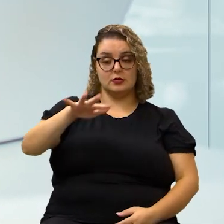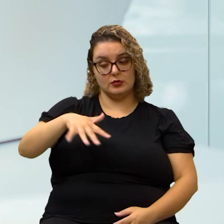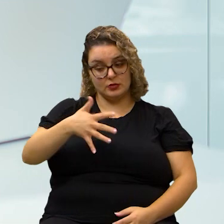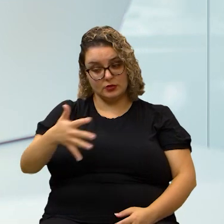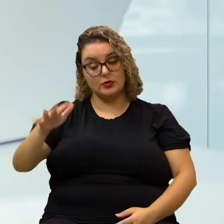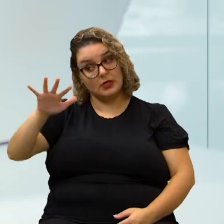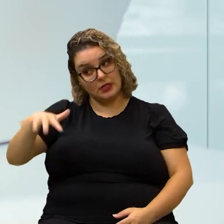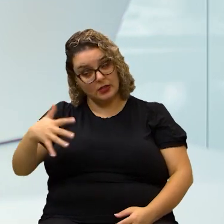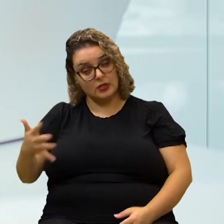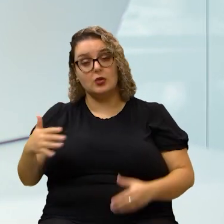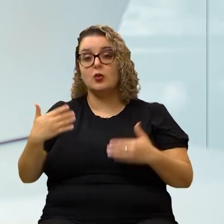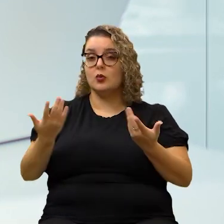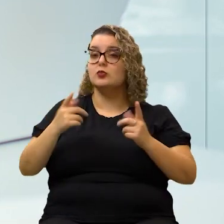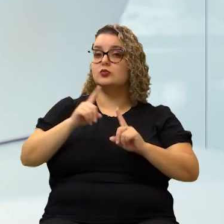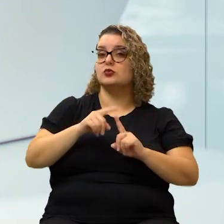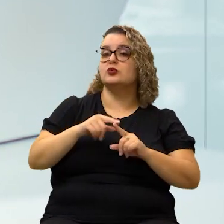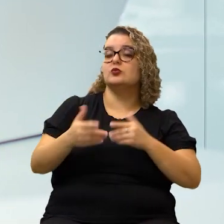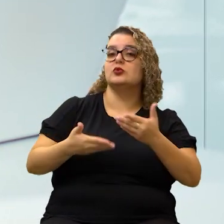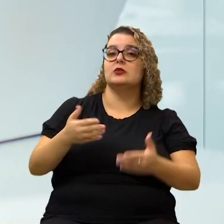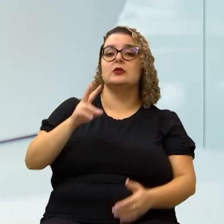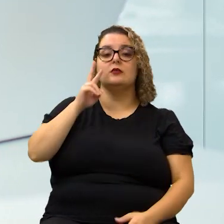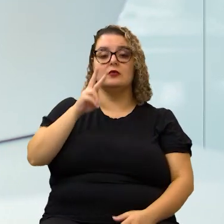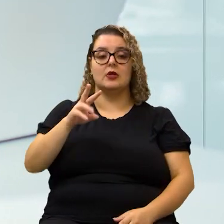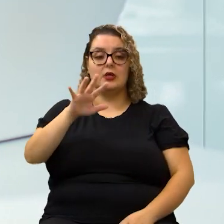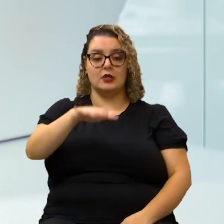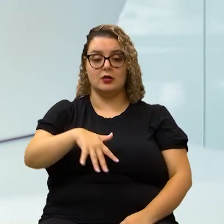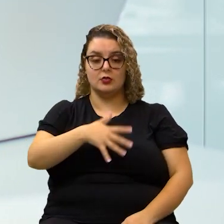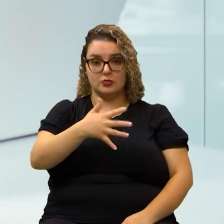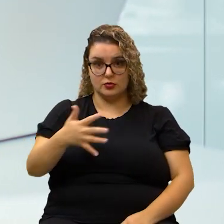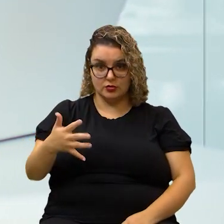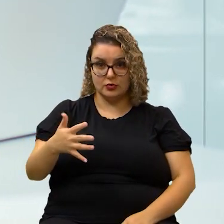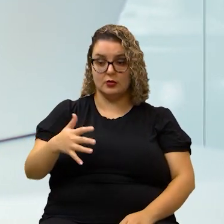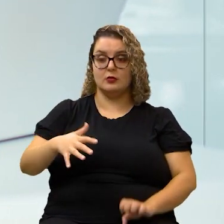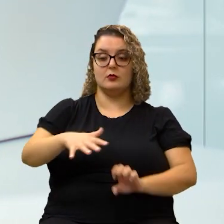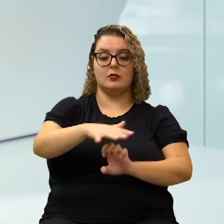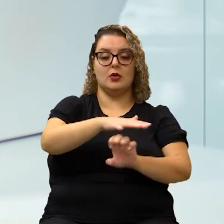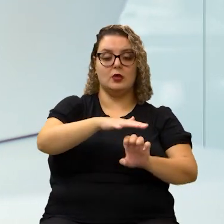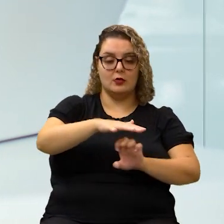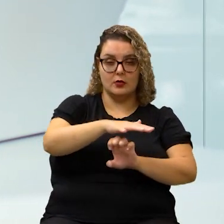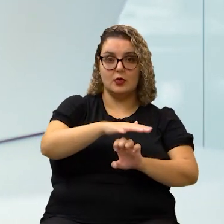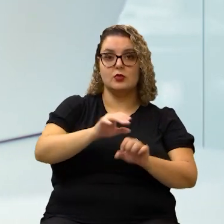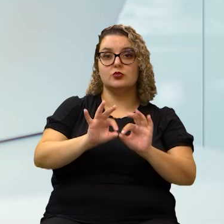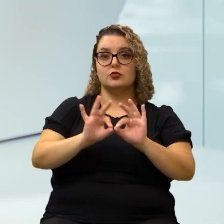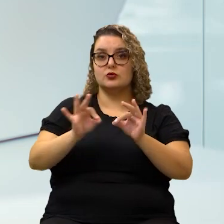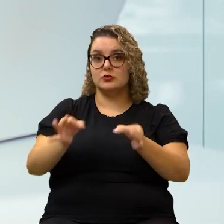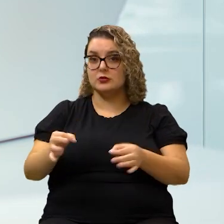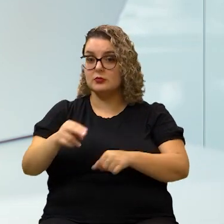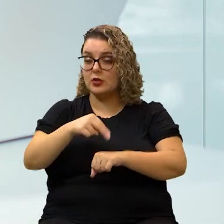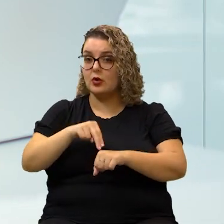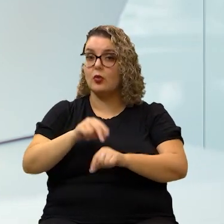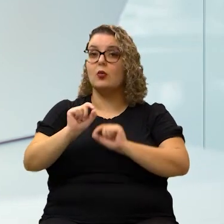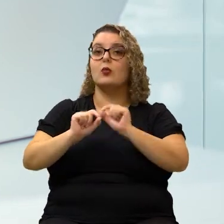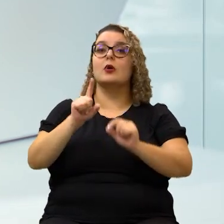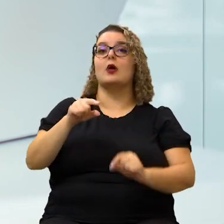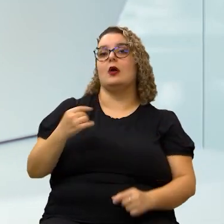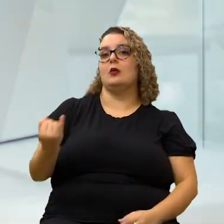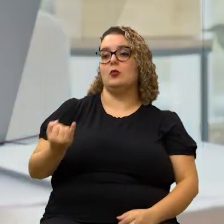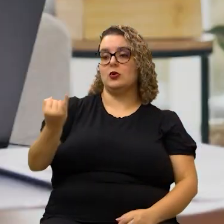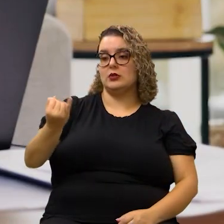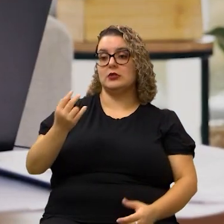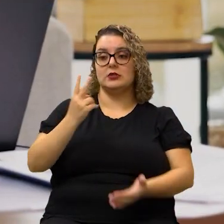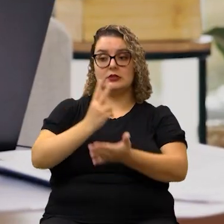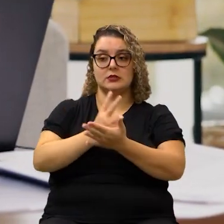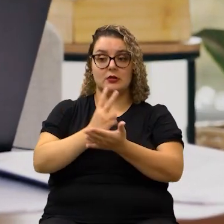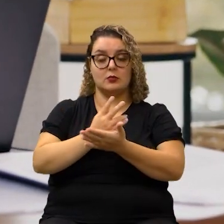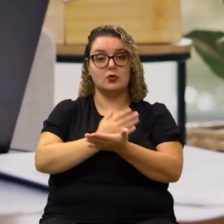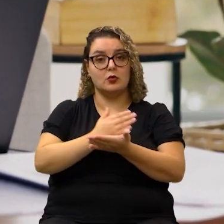que ver o tipo do serviço e a gente tem que olhar a tabela. Para a empresa do Simples Nacional, o que é importante? É